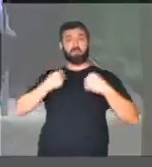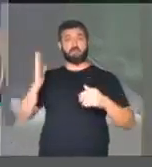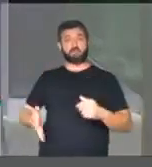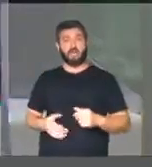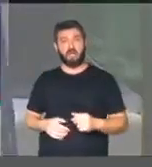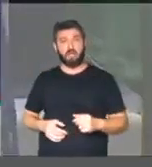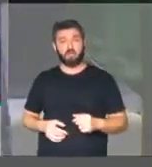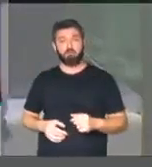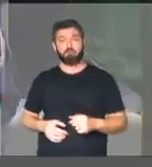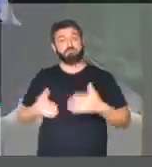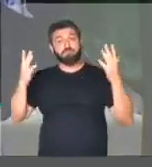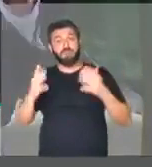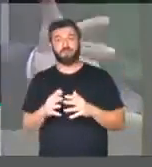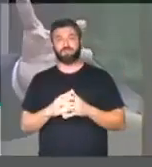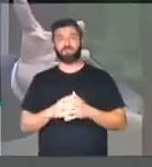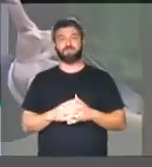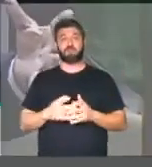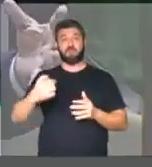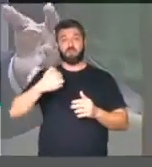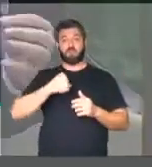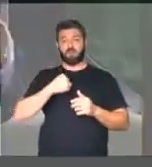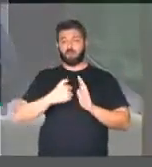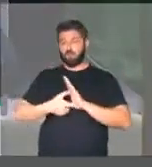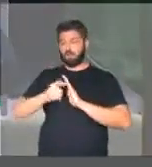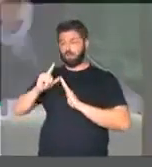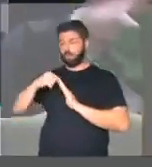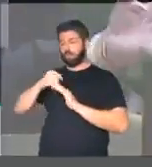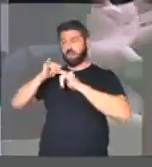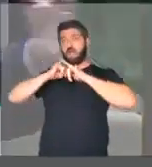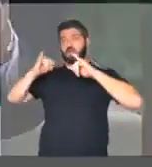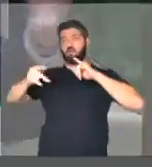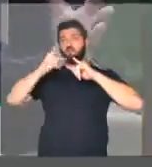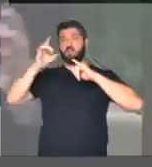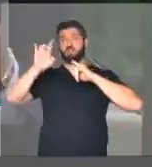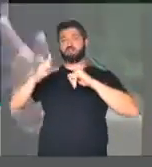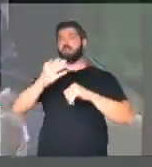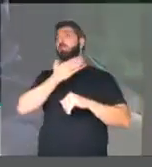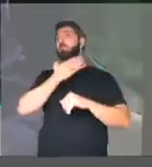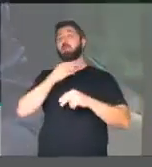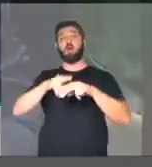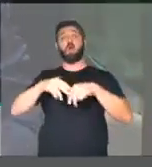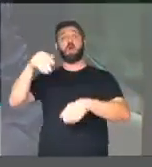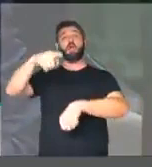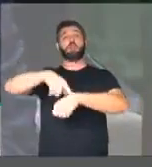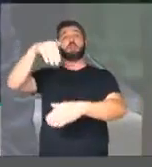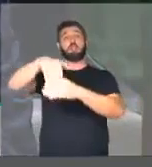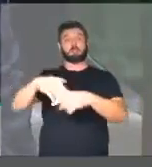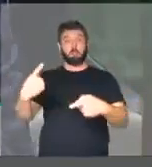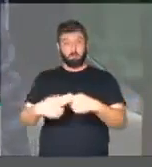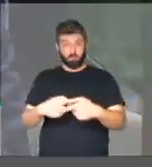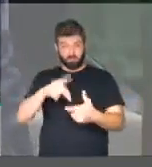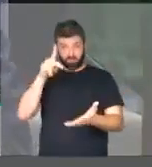E, portanto, tudo aquilo que eu disse era só para fazer marola em época de eleição. Porque